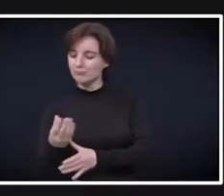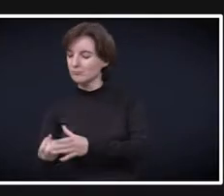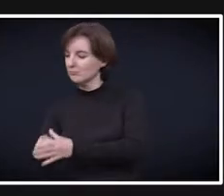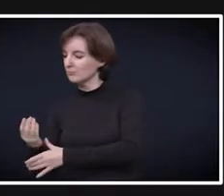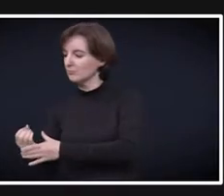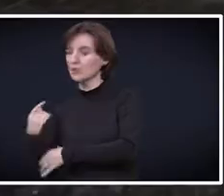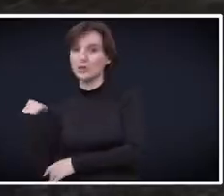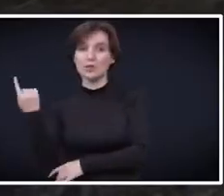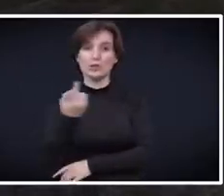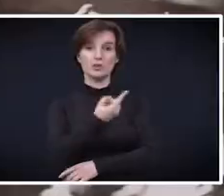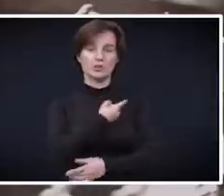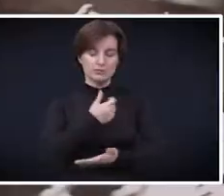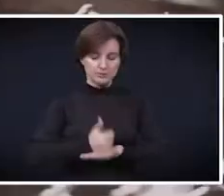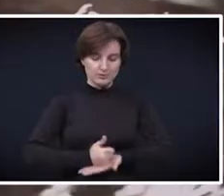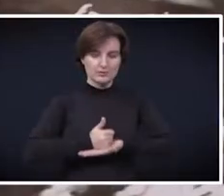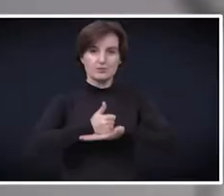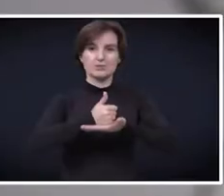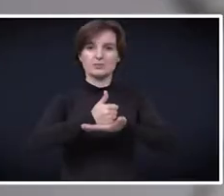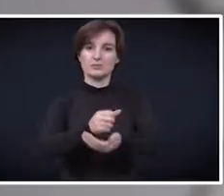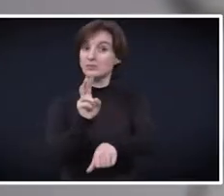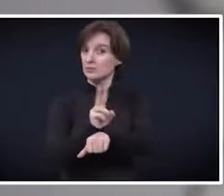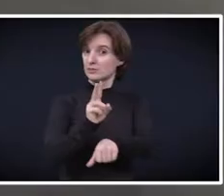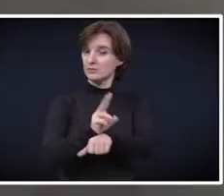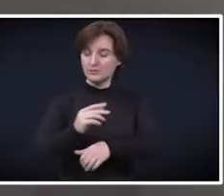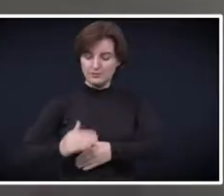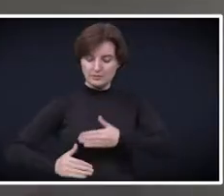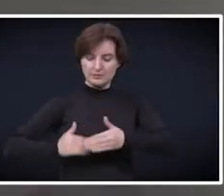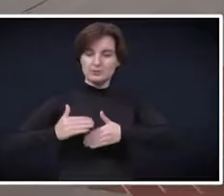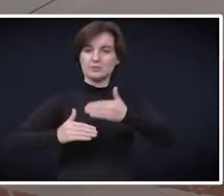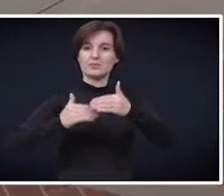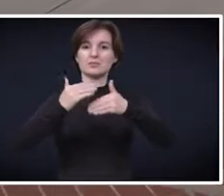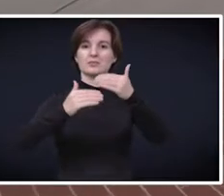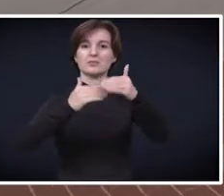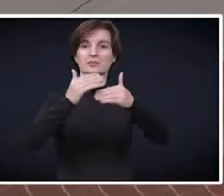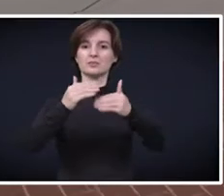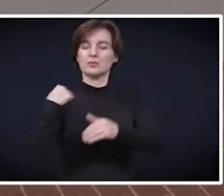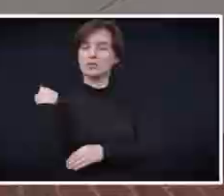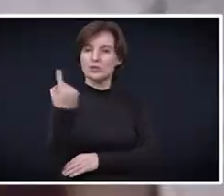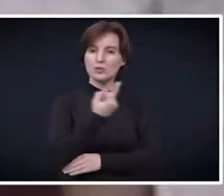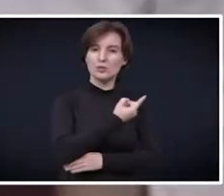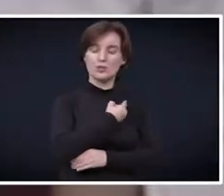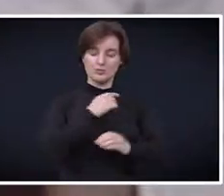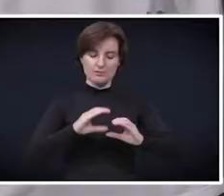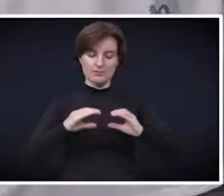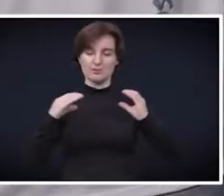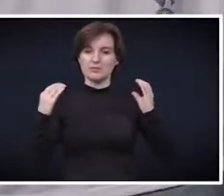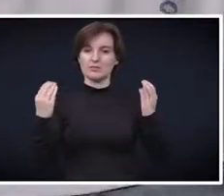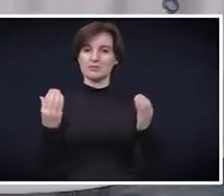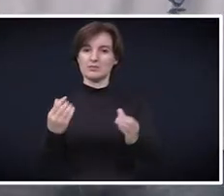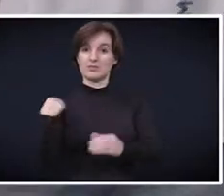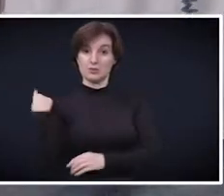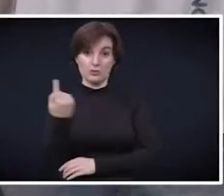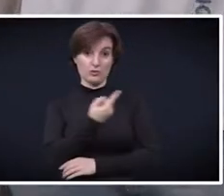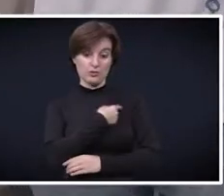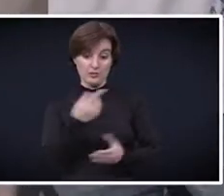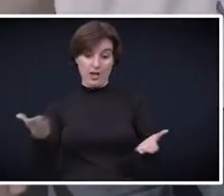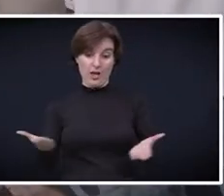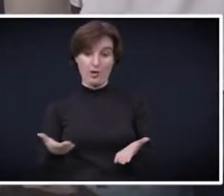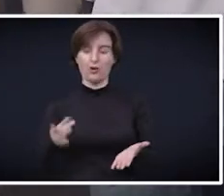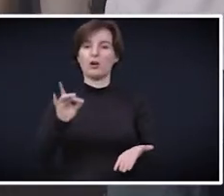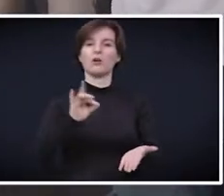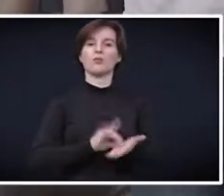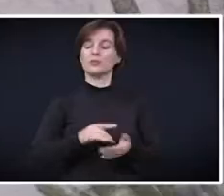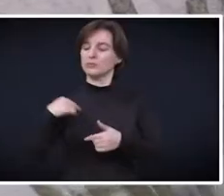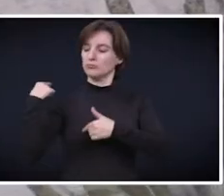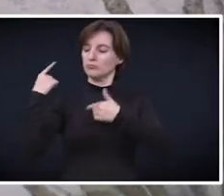forte somos incentivo pelo desenvolvimento somos comunidade somos agora de